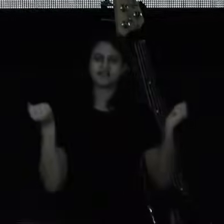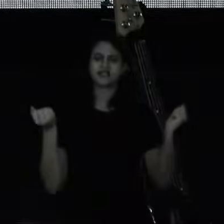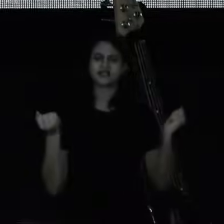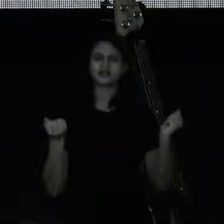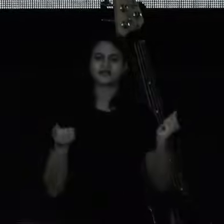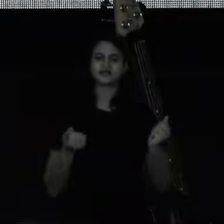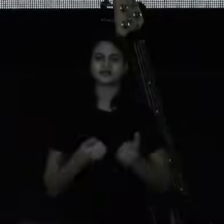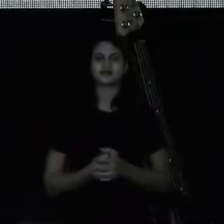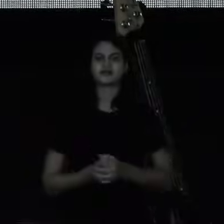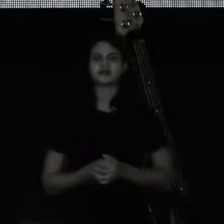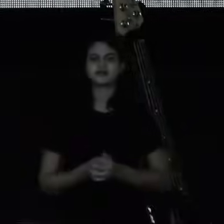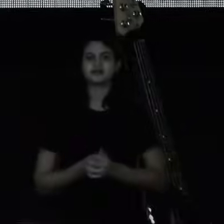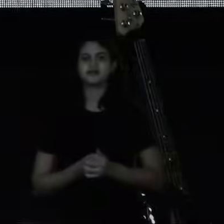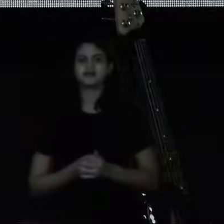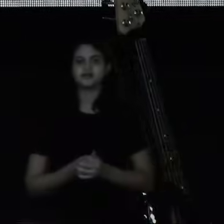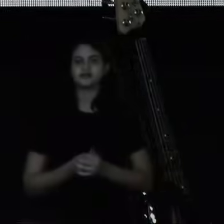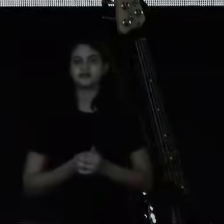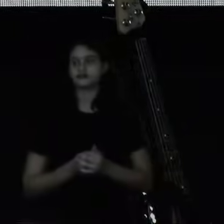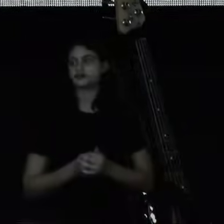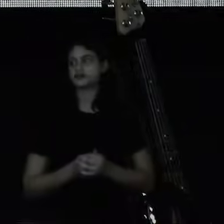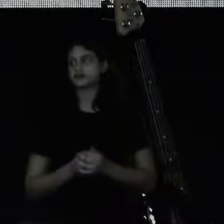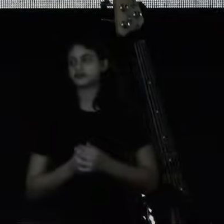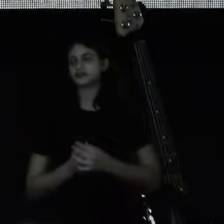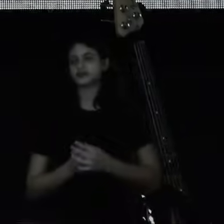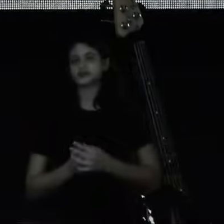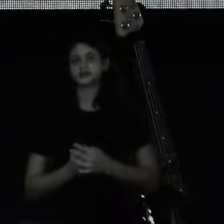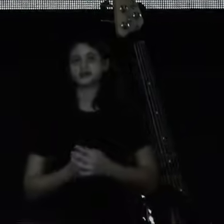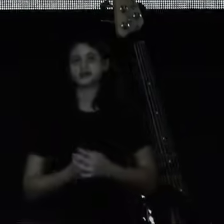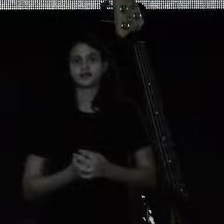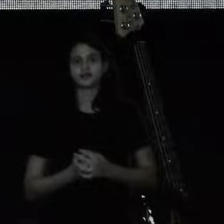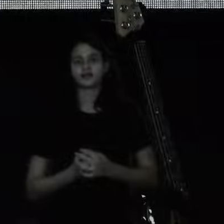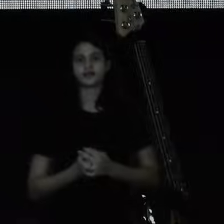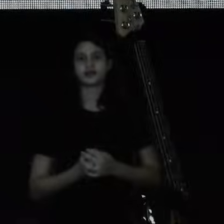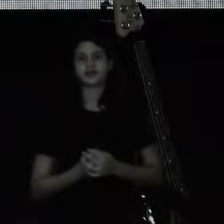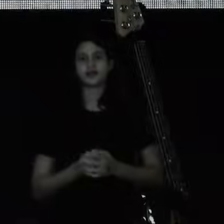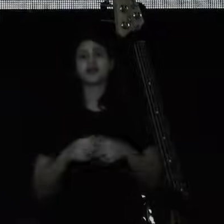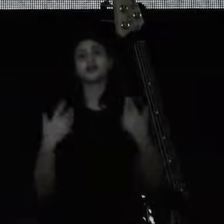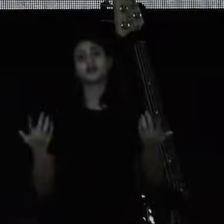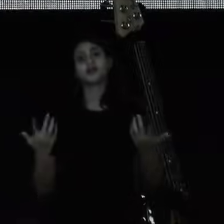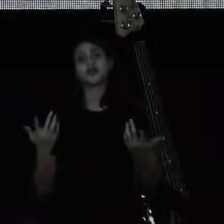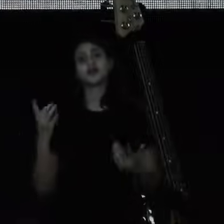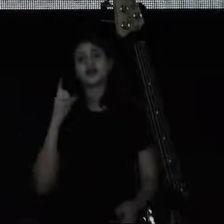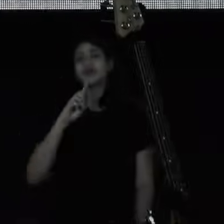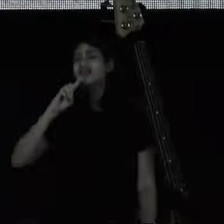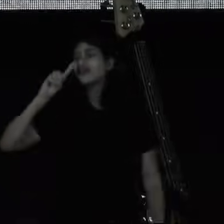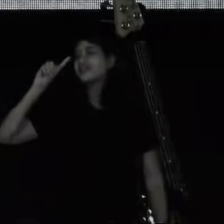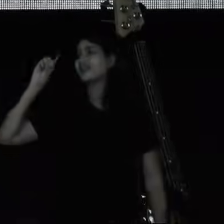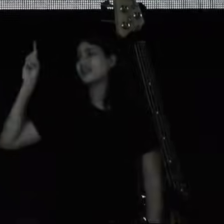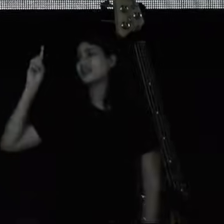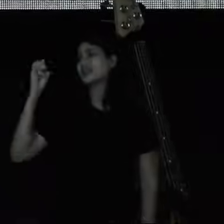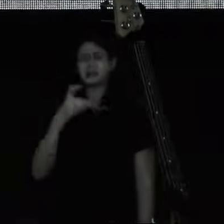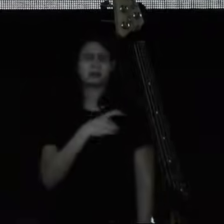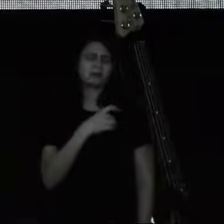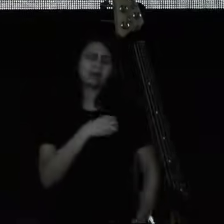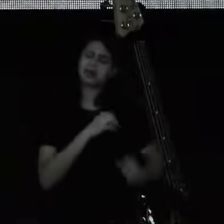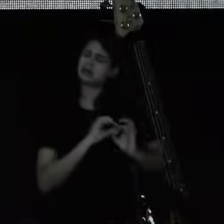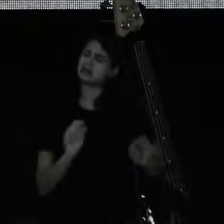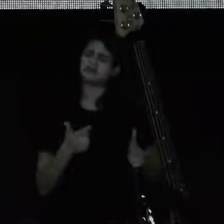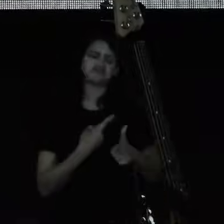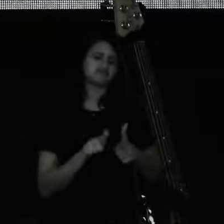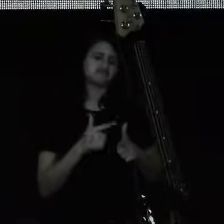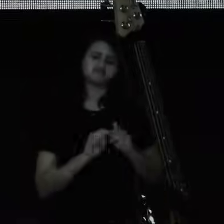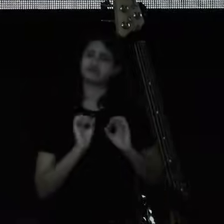Ele trouxe uma lição para mim e para você. Até porque Ele não tinha problemas, Ele não tinha pecado, Ele não tinha que